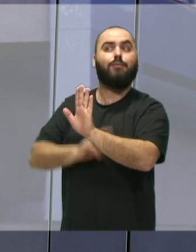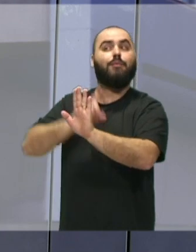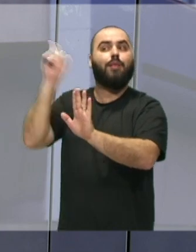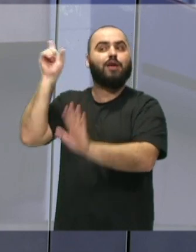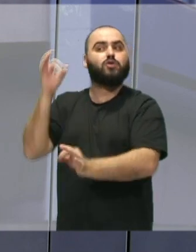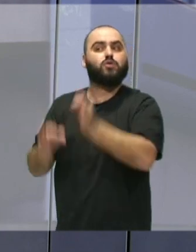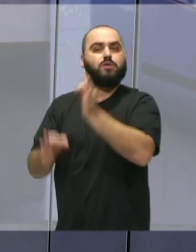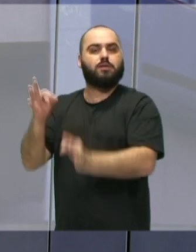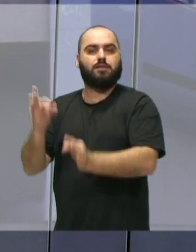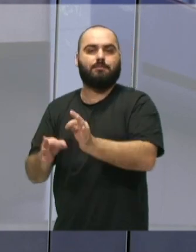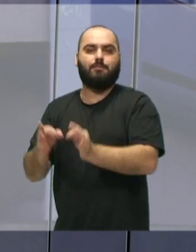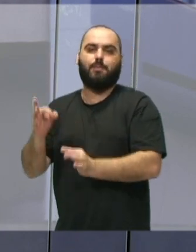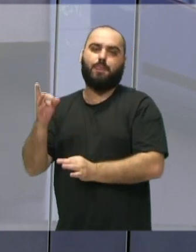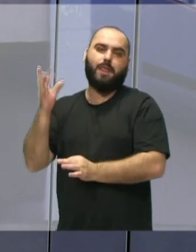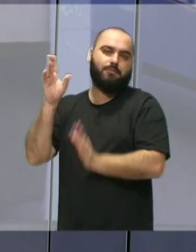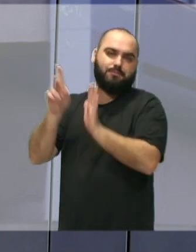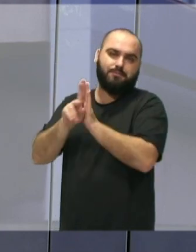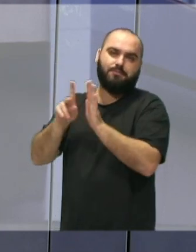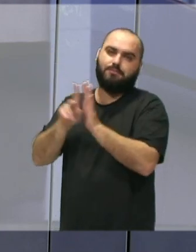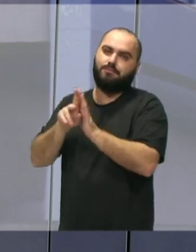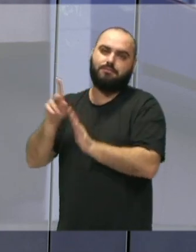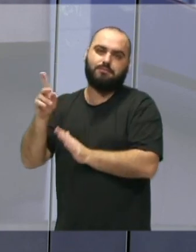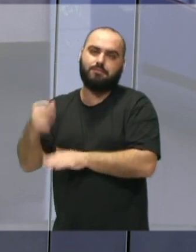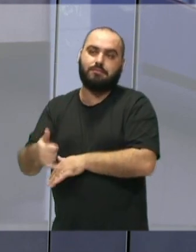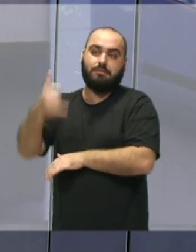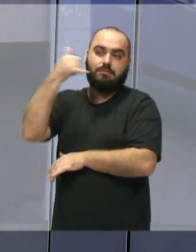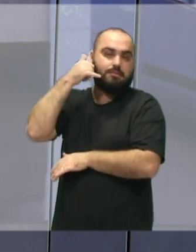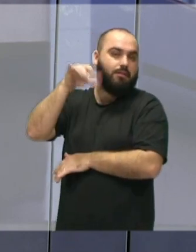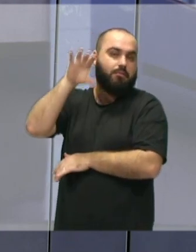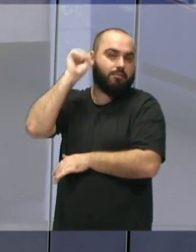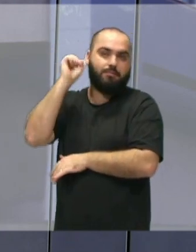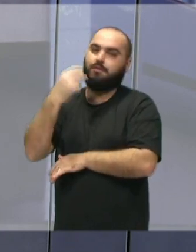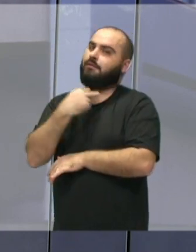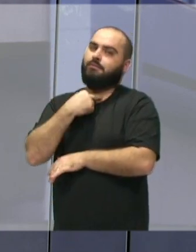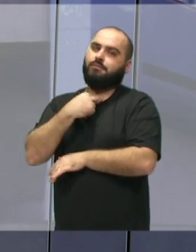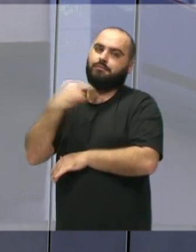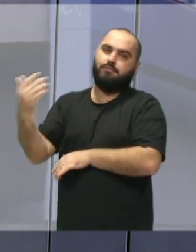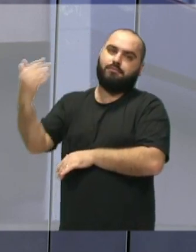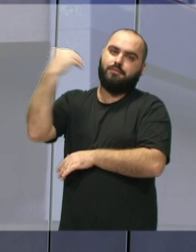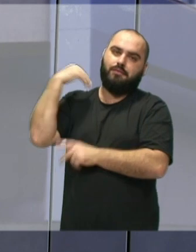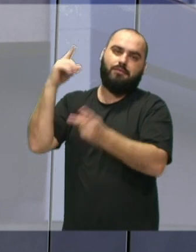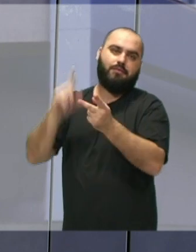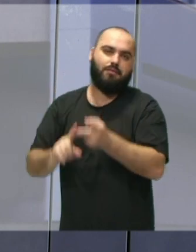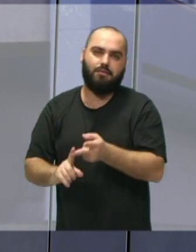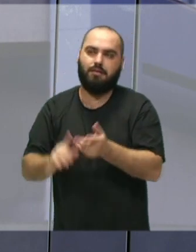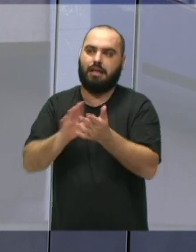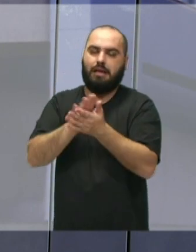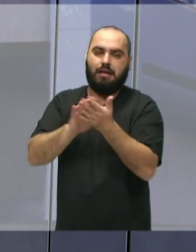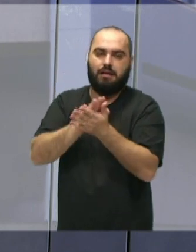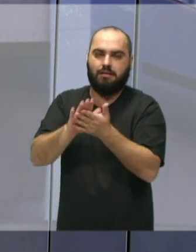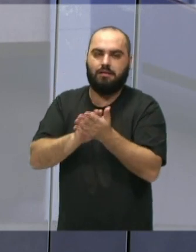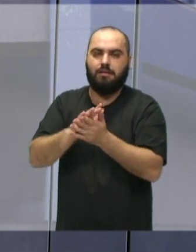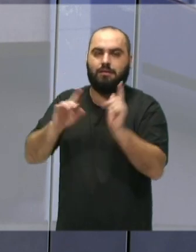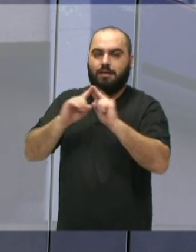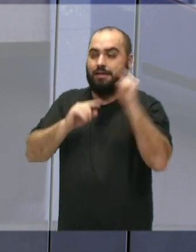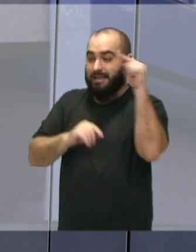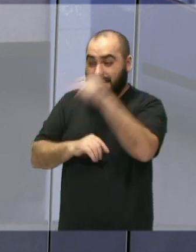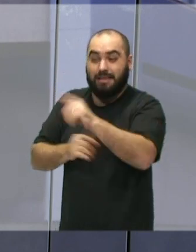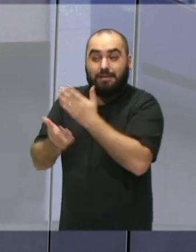que eles não podem passar para a gente, e as escutas telefônicas também não. Mas isso foi, assim, uma pontinha do